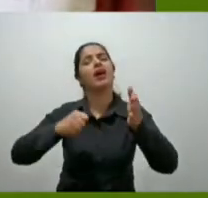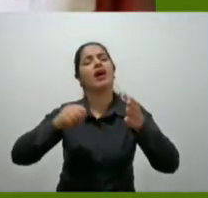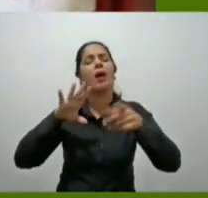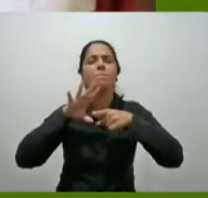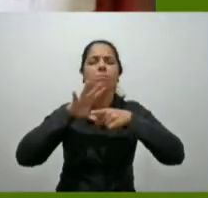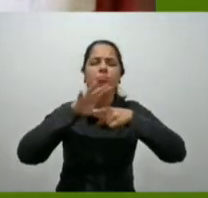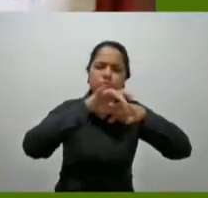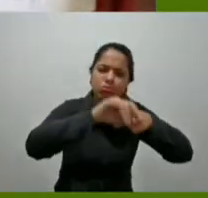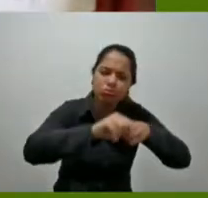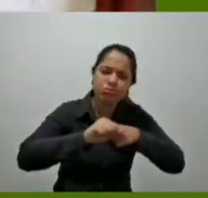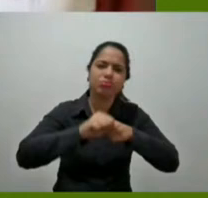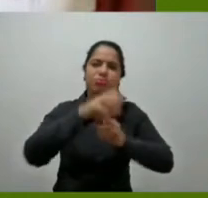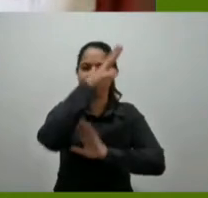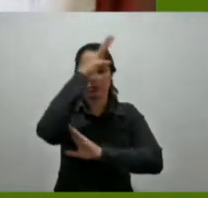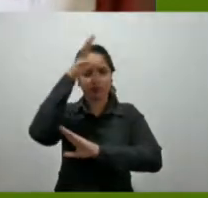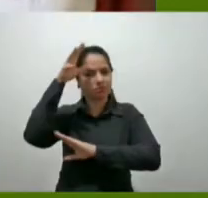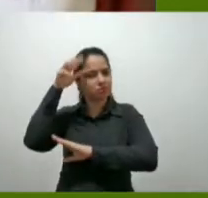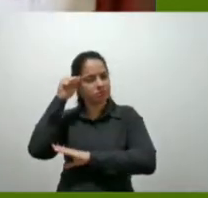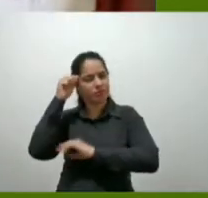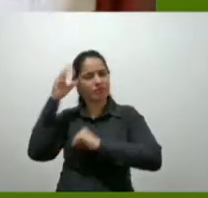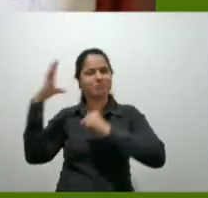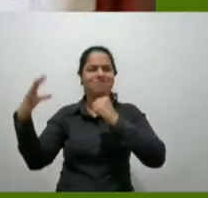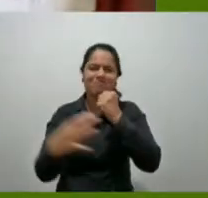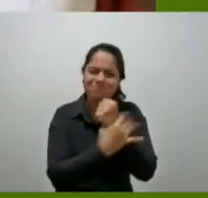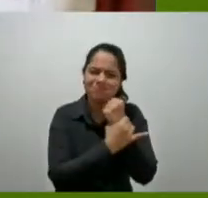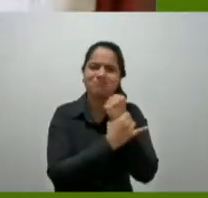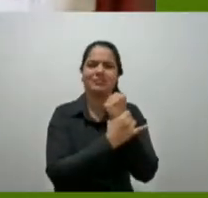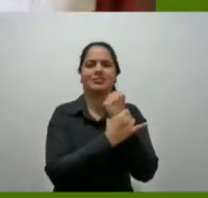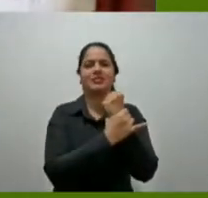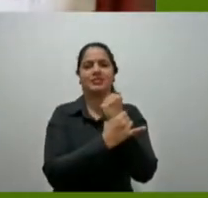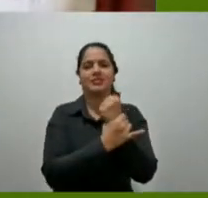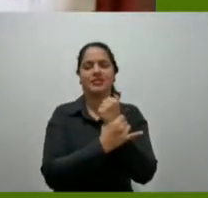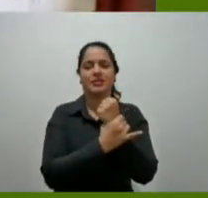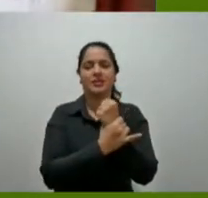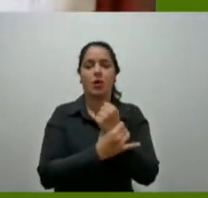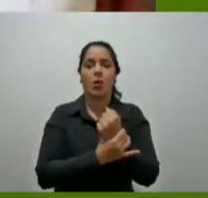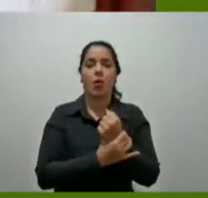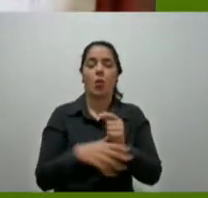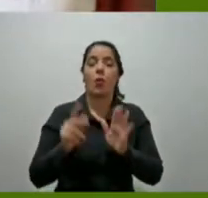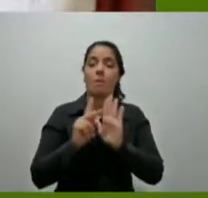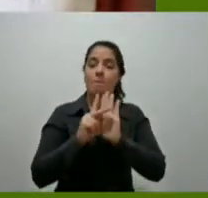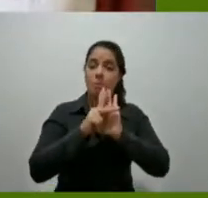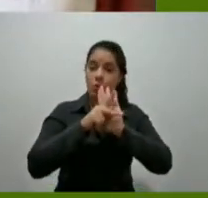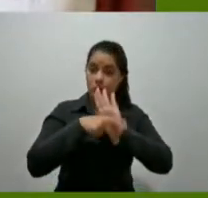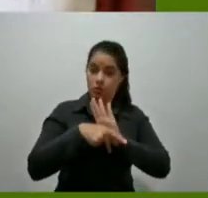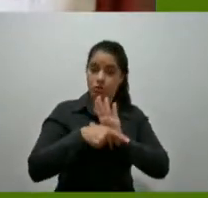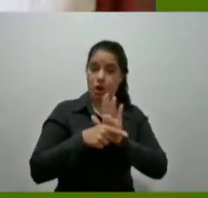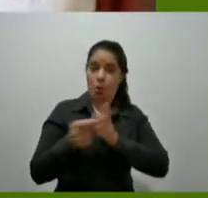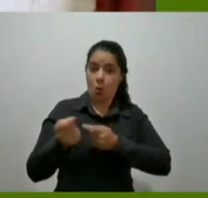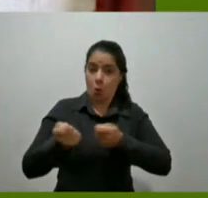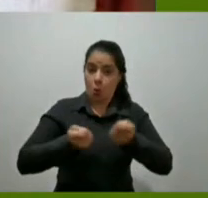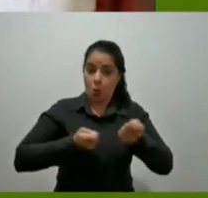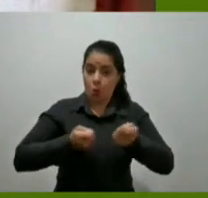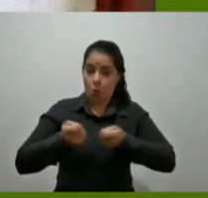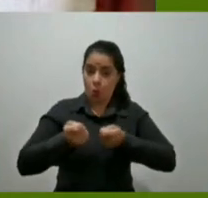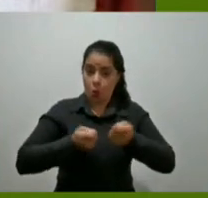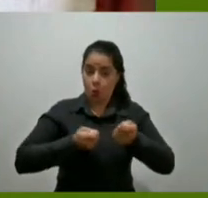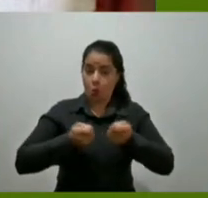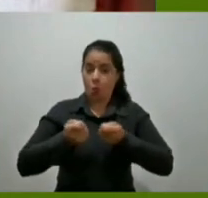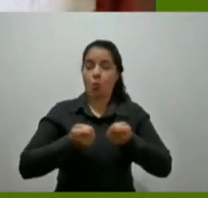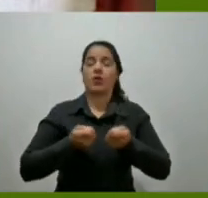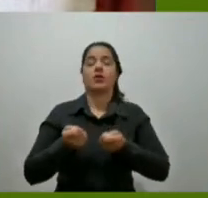com um projeto governamental responsável para a Amazônia, nós conseguiríamos,